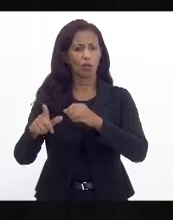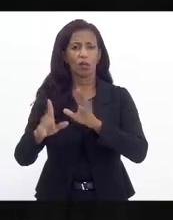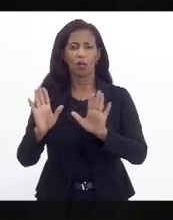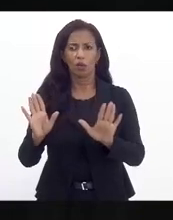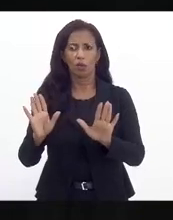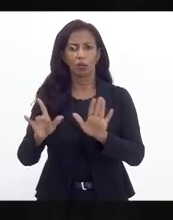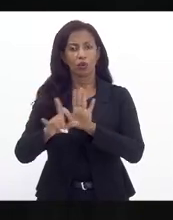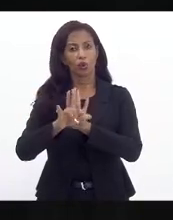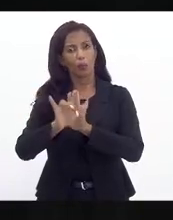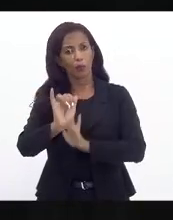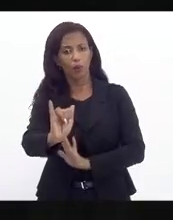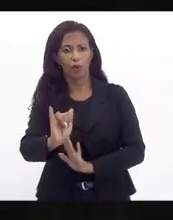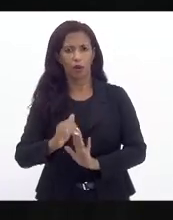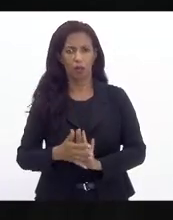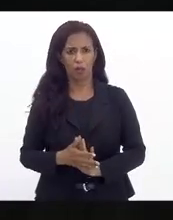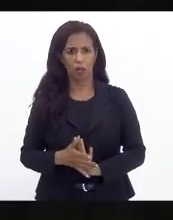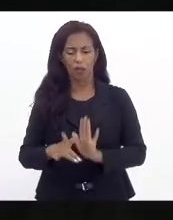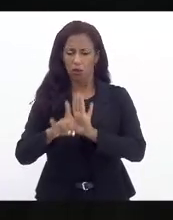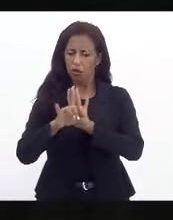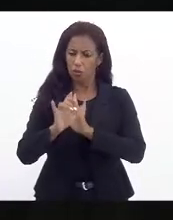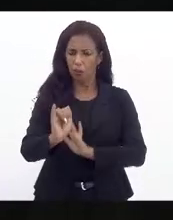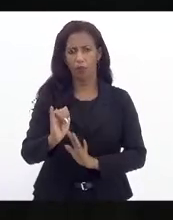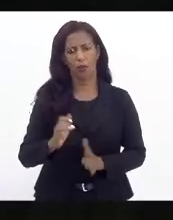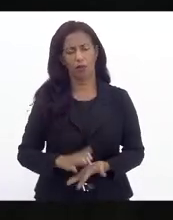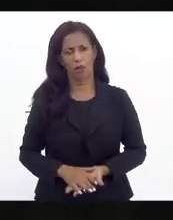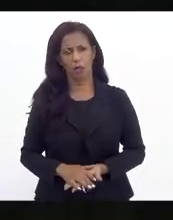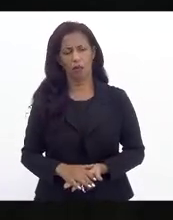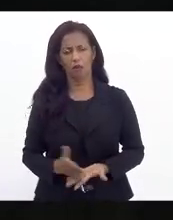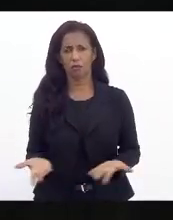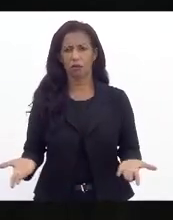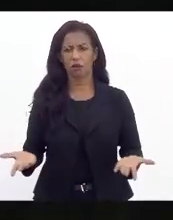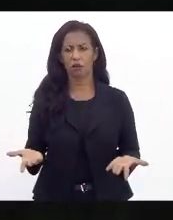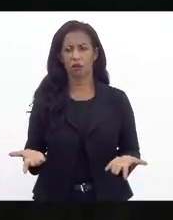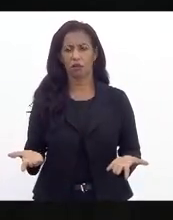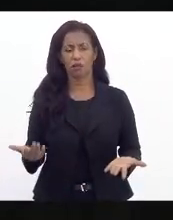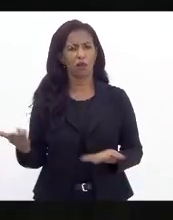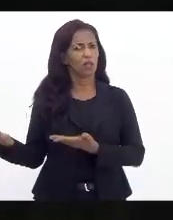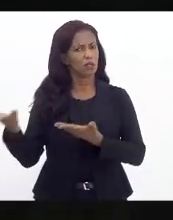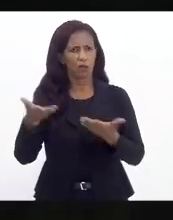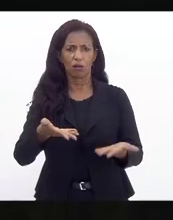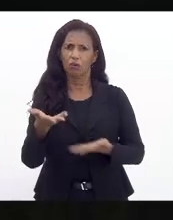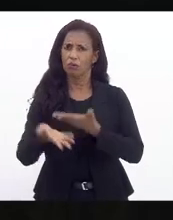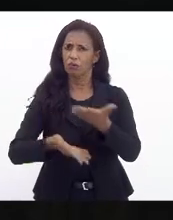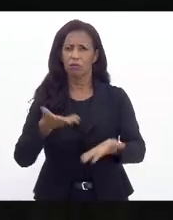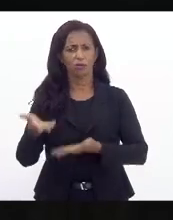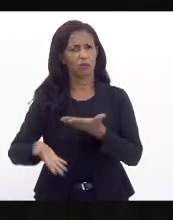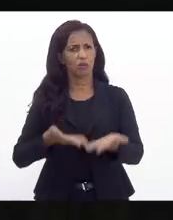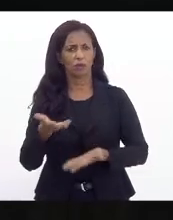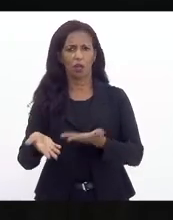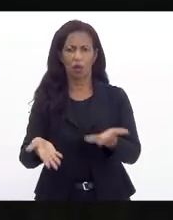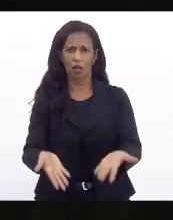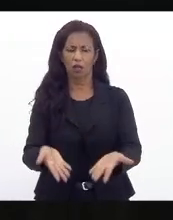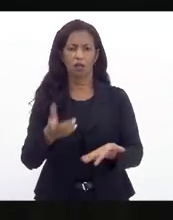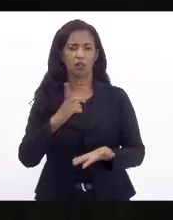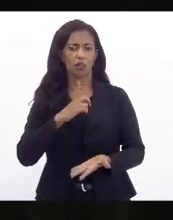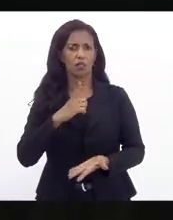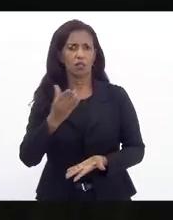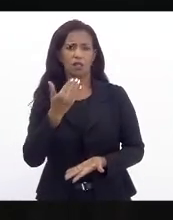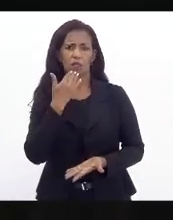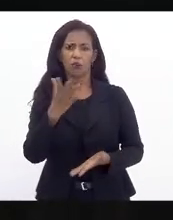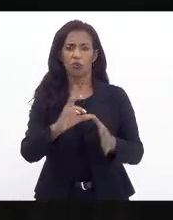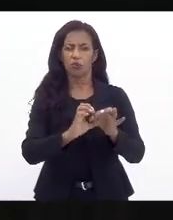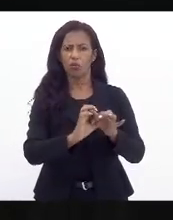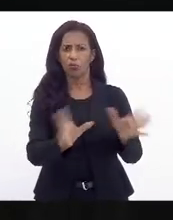aqui só por lei na casa deputado Luz Paulo está concordando então não trata essa questão se tem lá pedido de